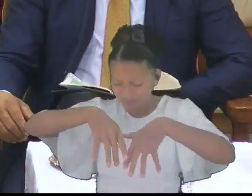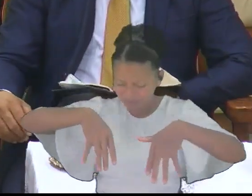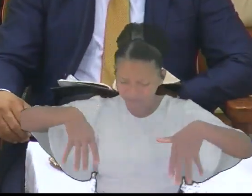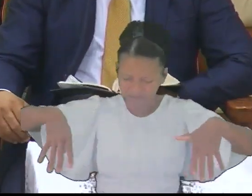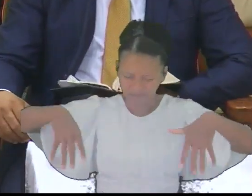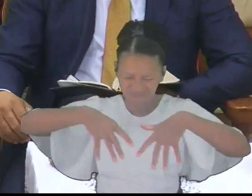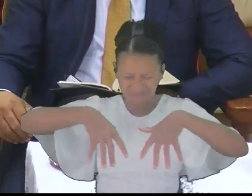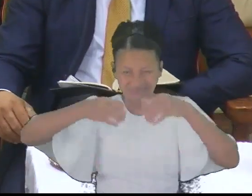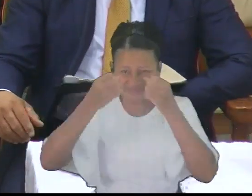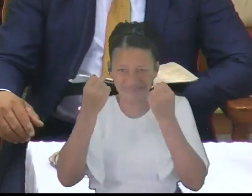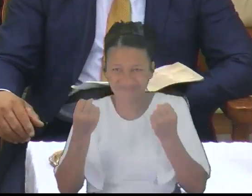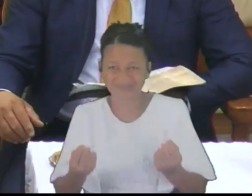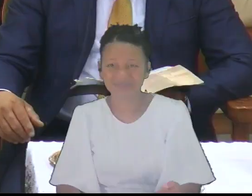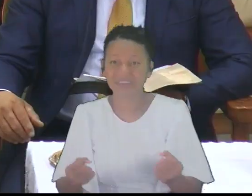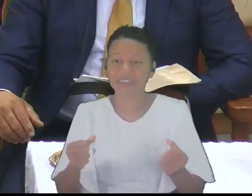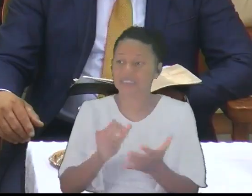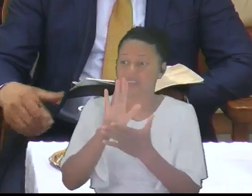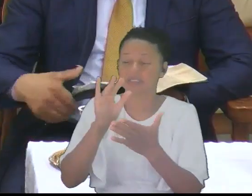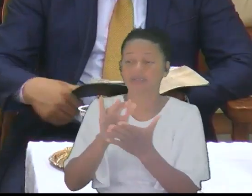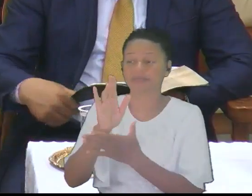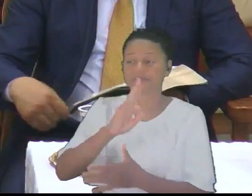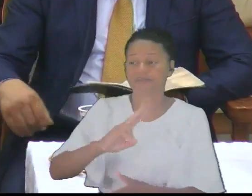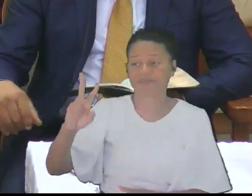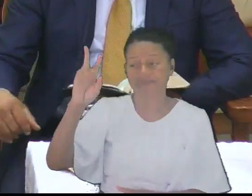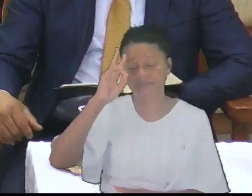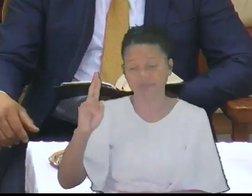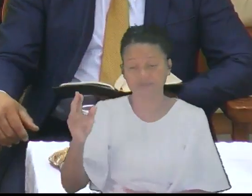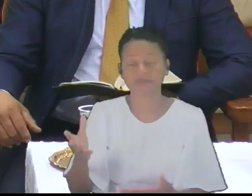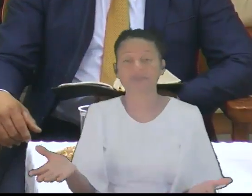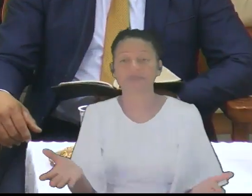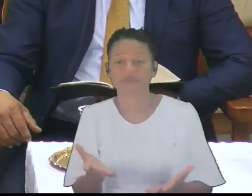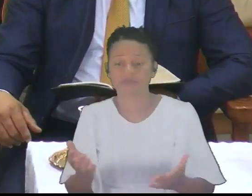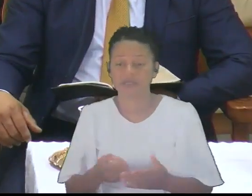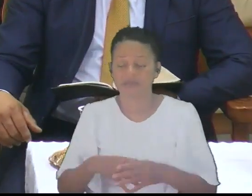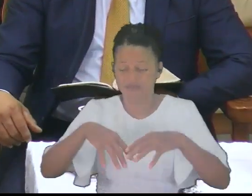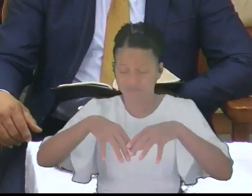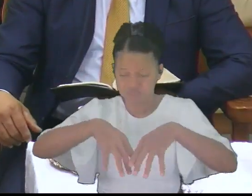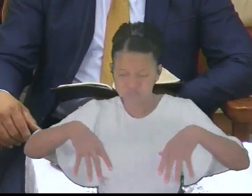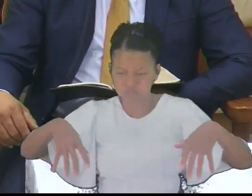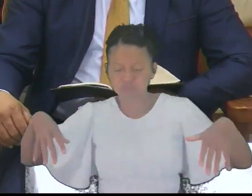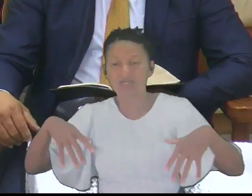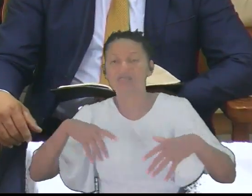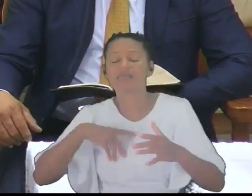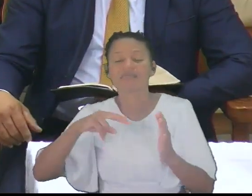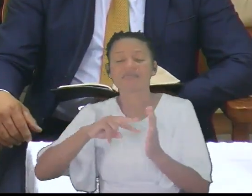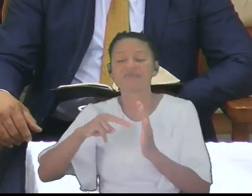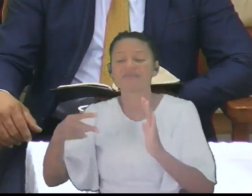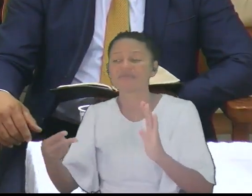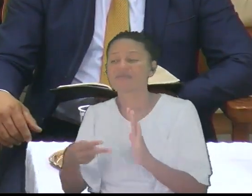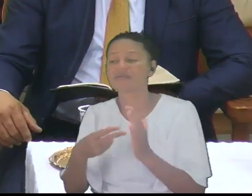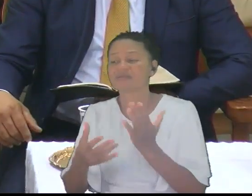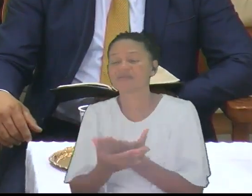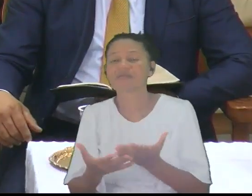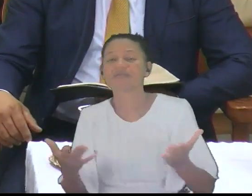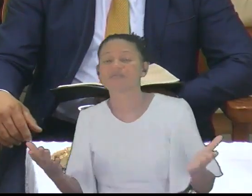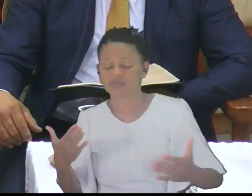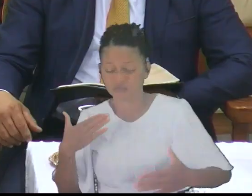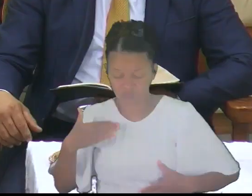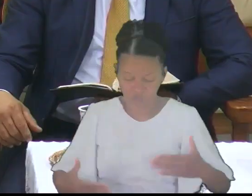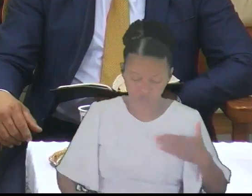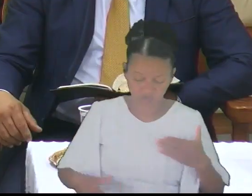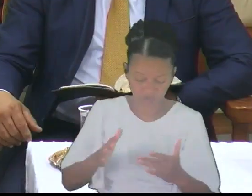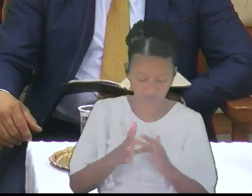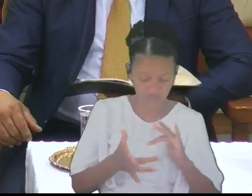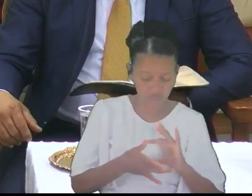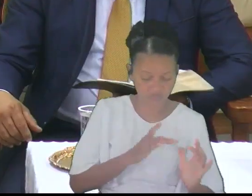e pesada. Louvado seja o nome do Senhor. E aquela cortina, ela representava o corpo de